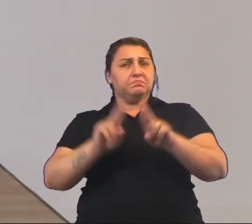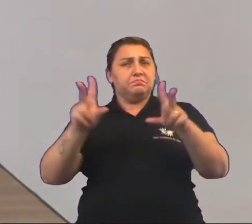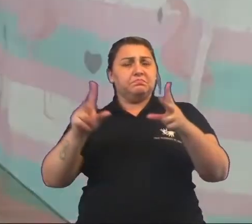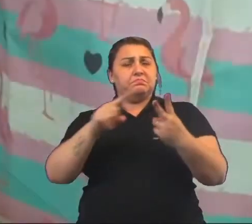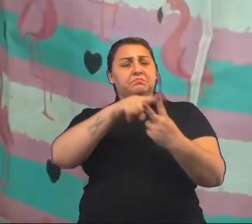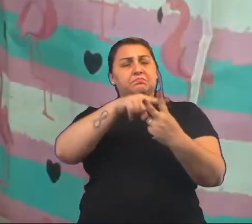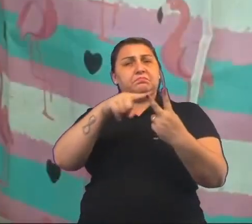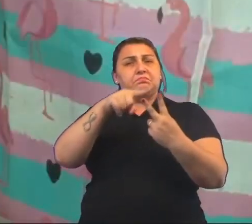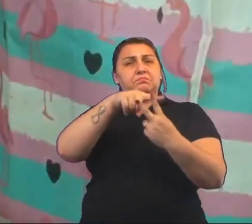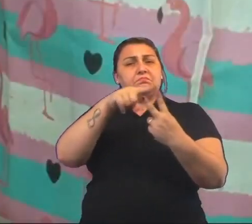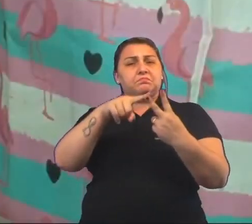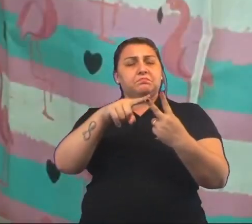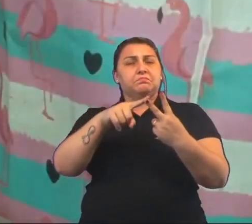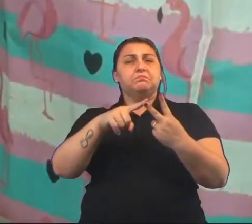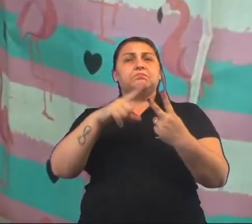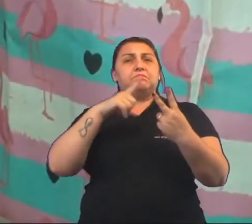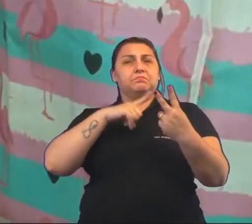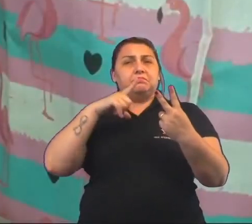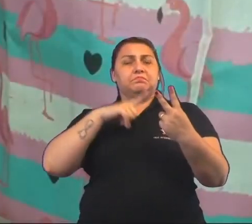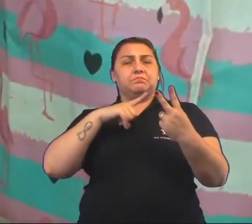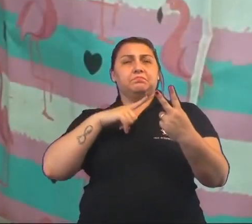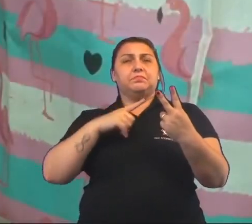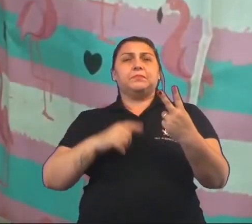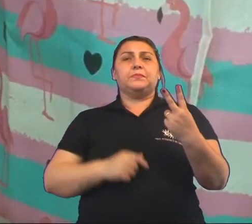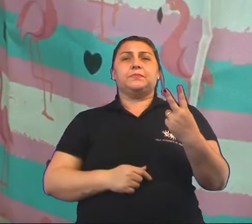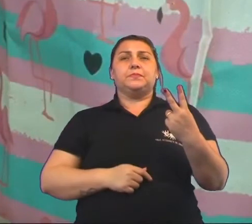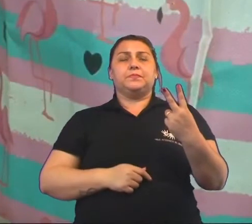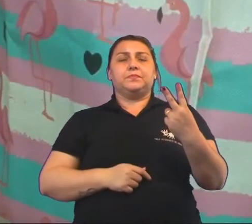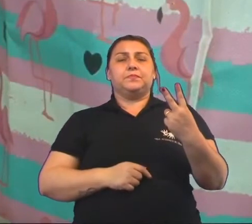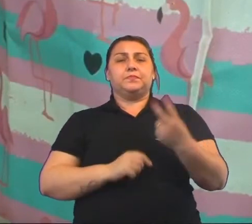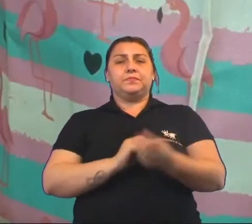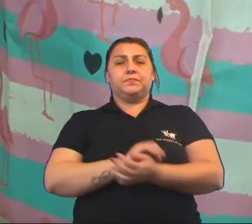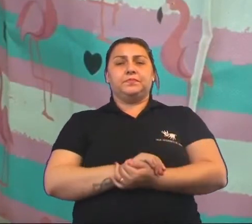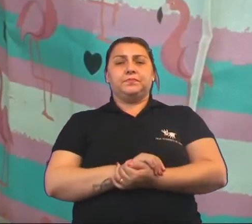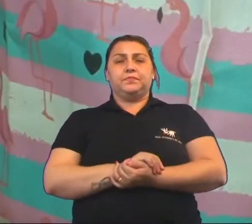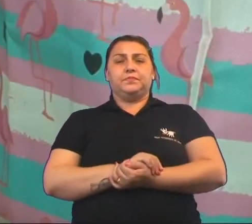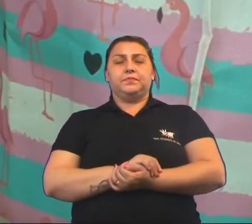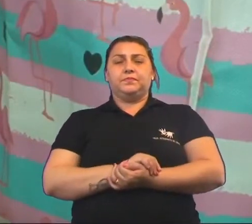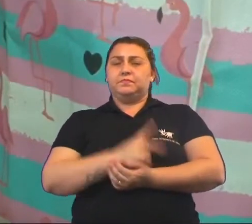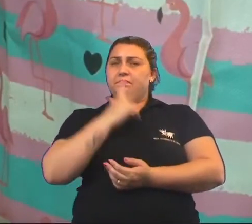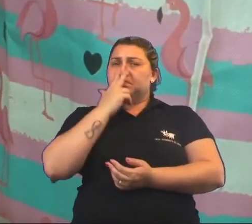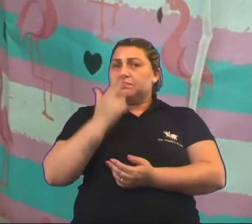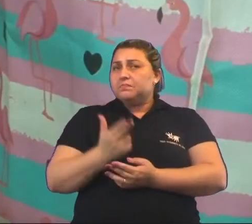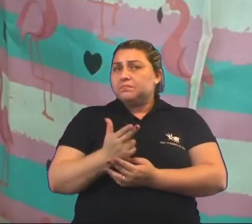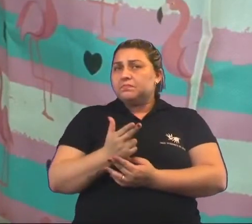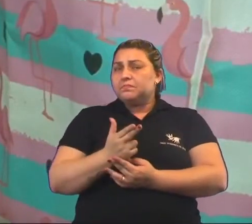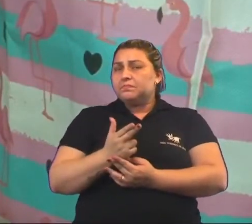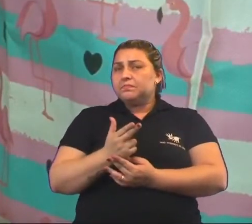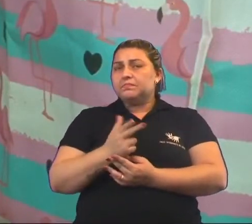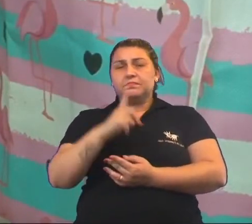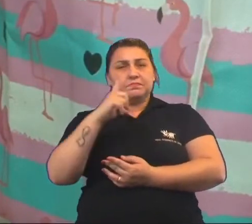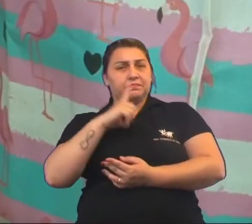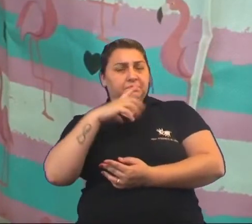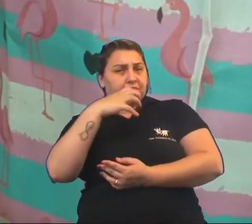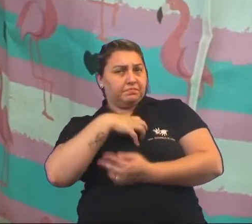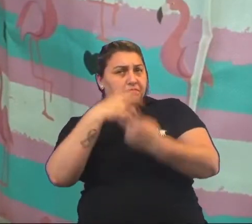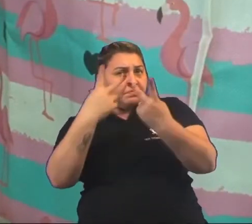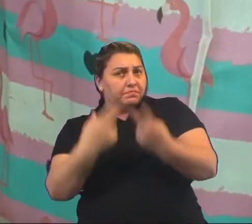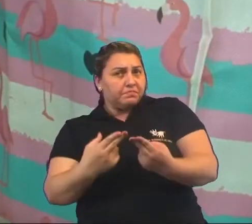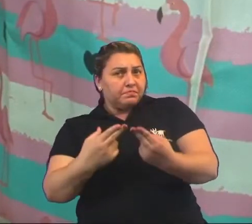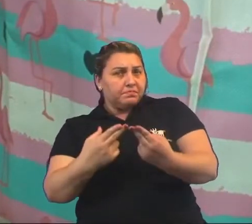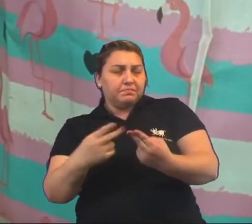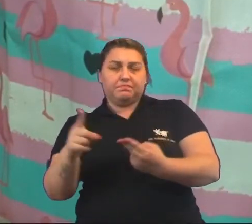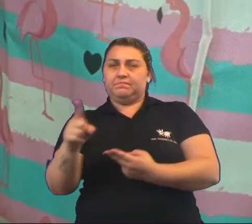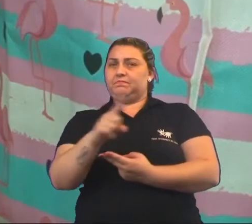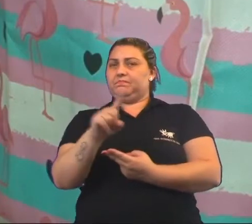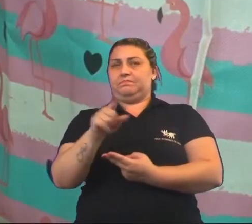que esses dois objetos têm. Eles são parecidos? Eles têm formas iguais?